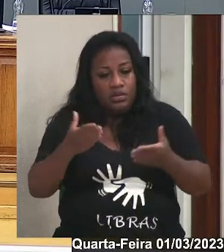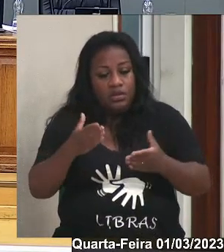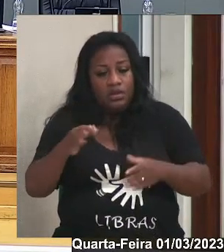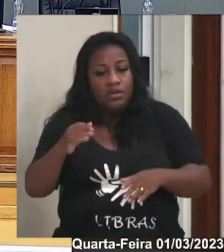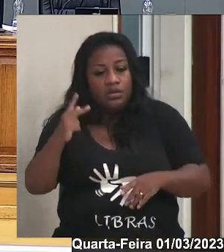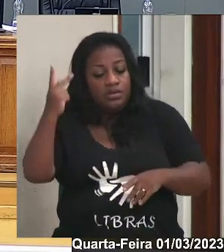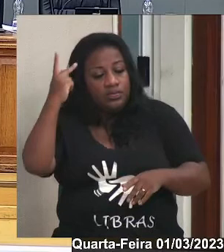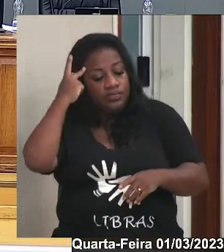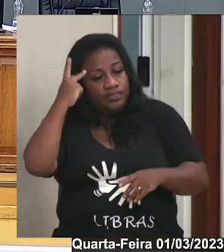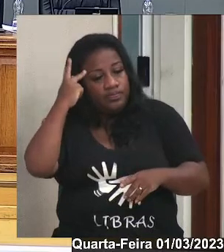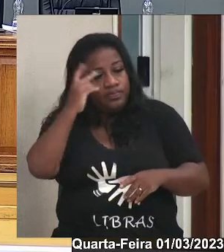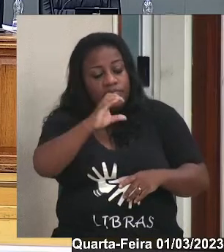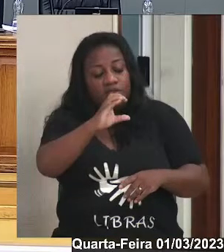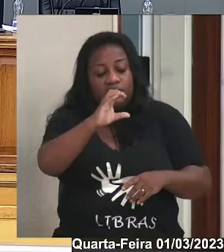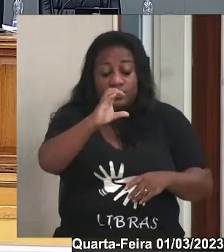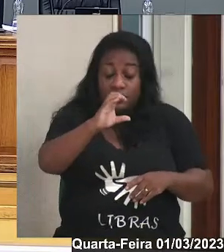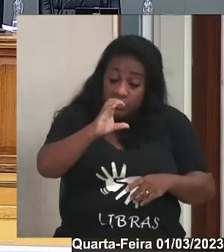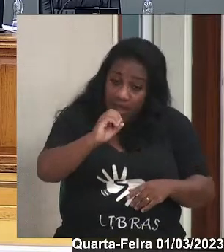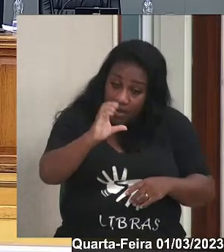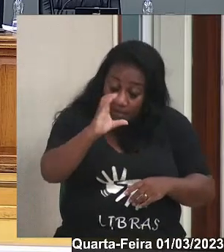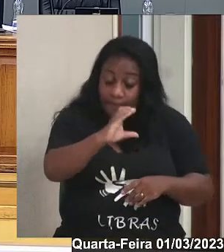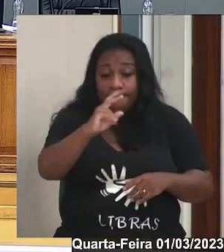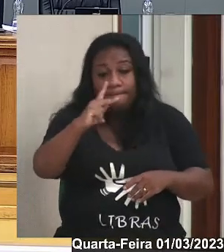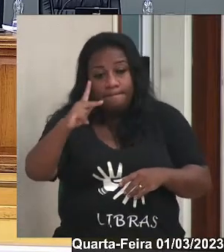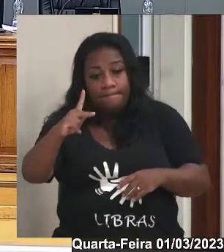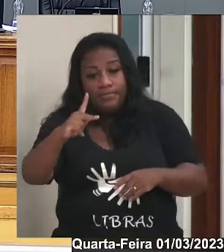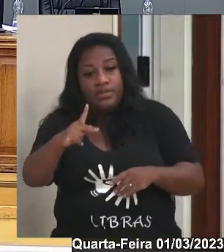Artes, São Paulo. CEP